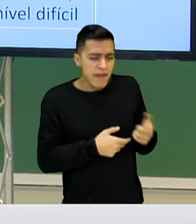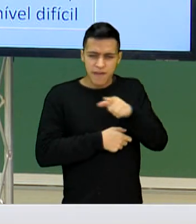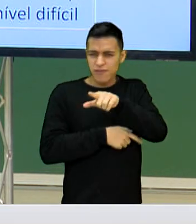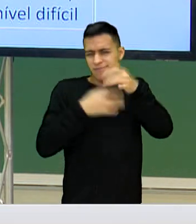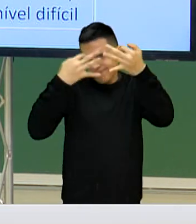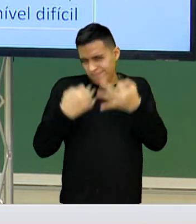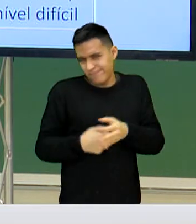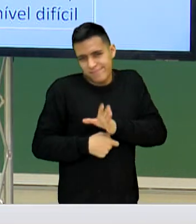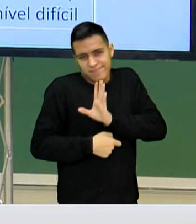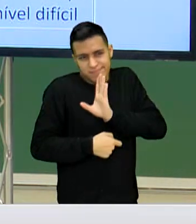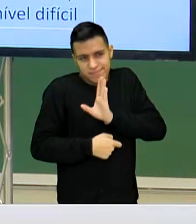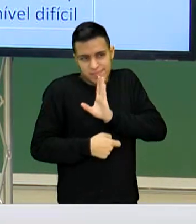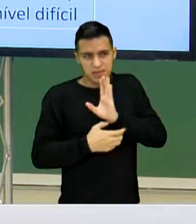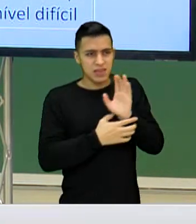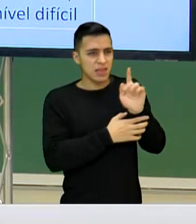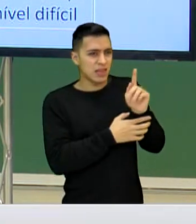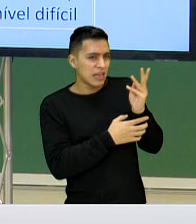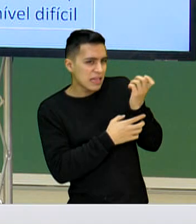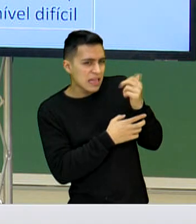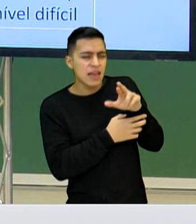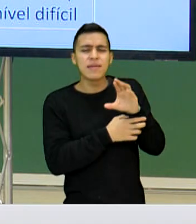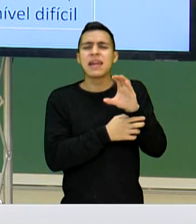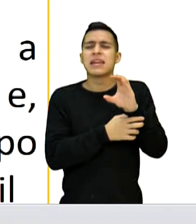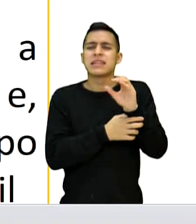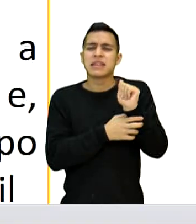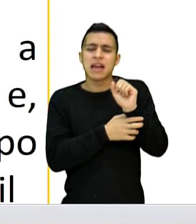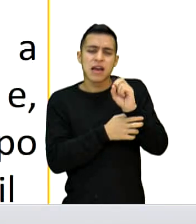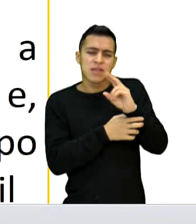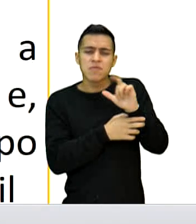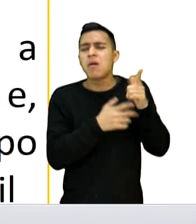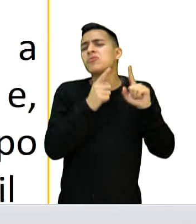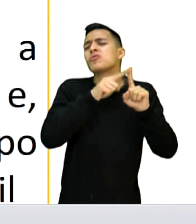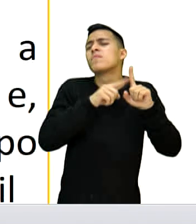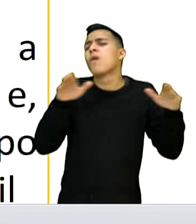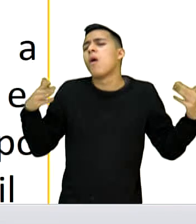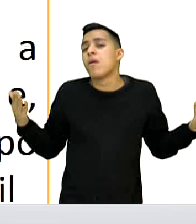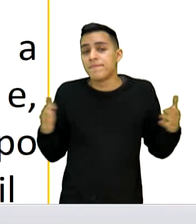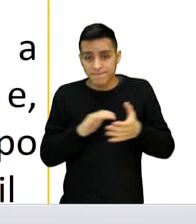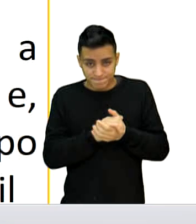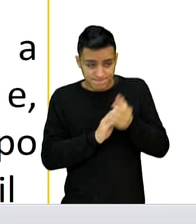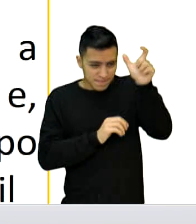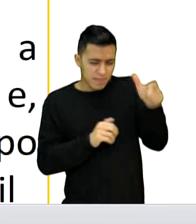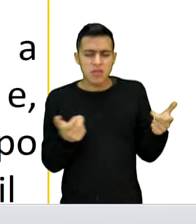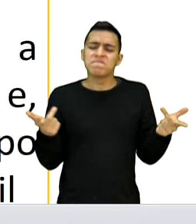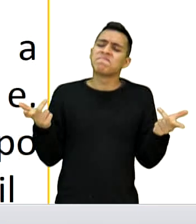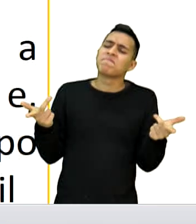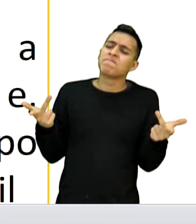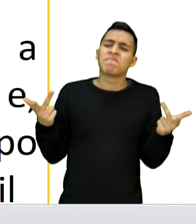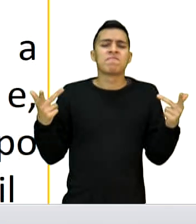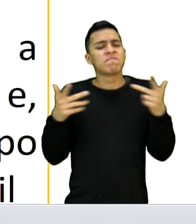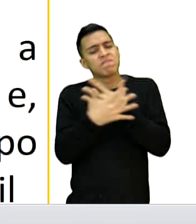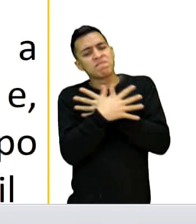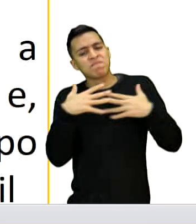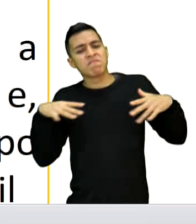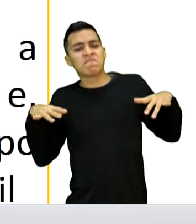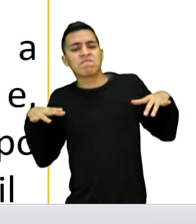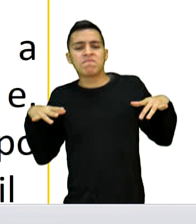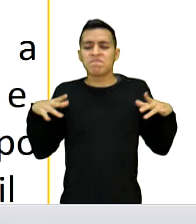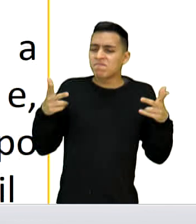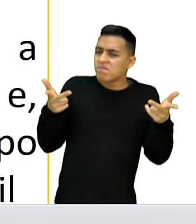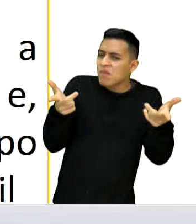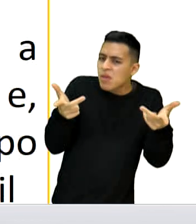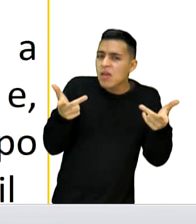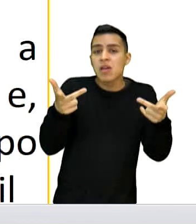sabe. Gamer casual é um tipo de gamer. Qual que é? O gamer casual é a pessoa que joga